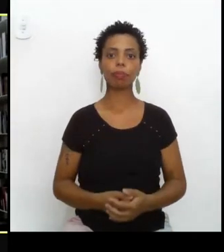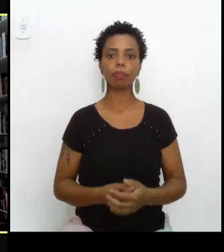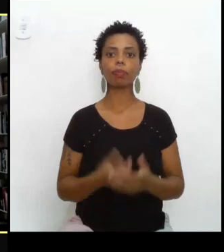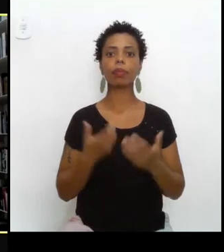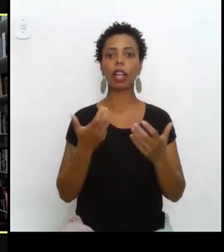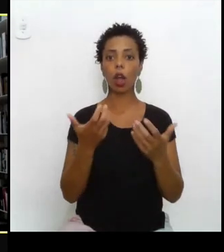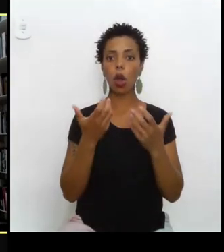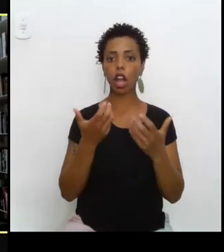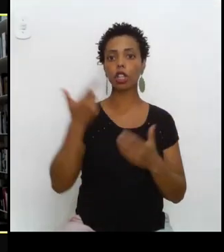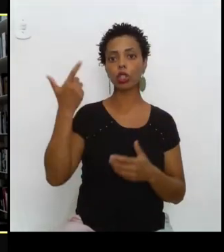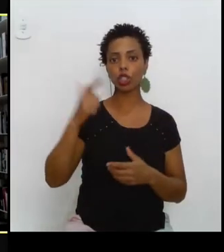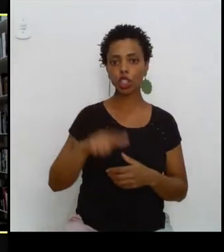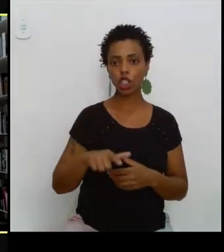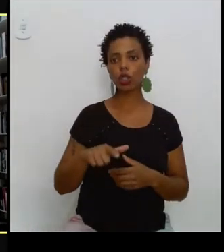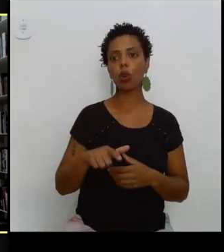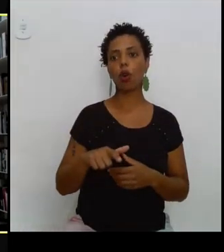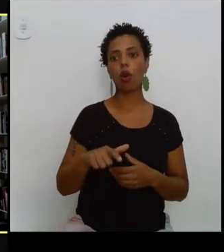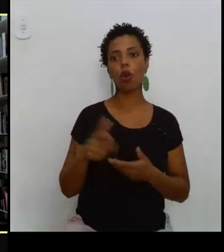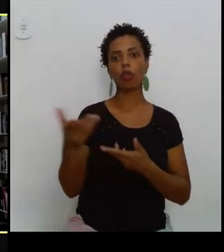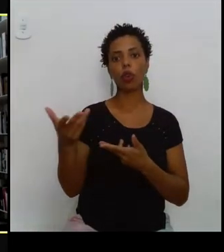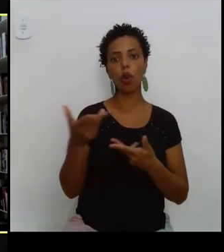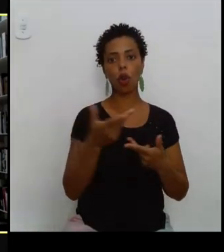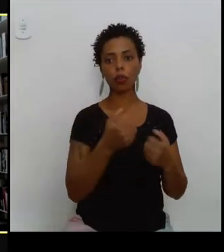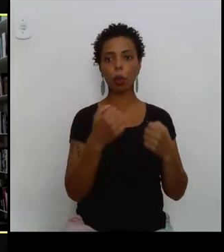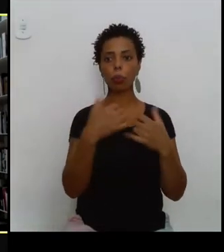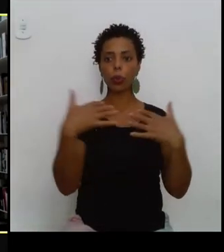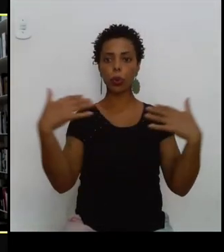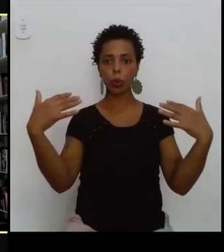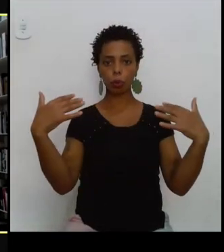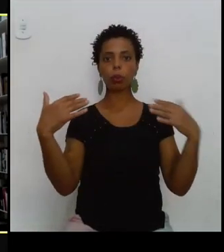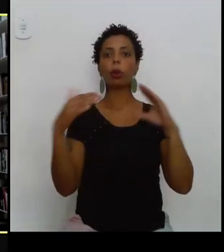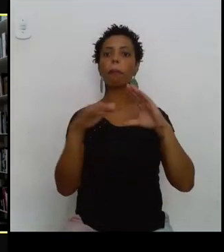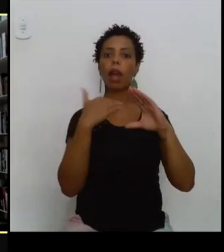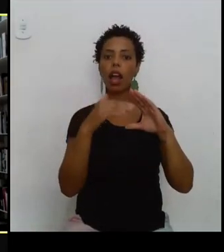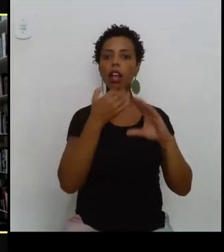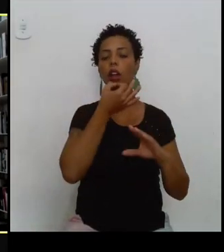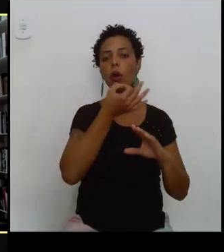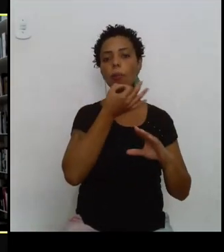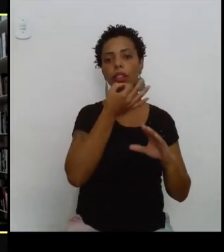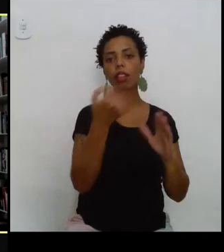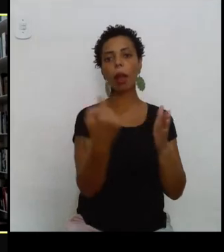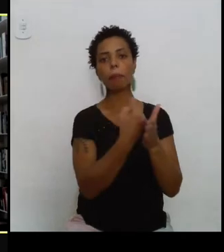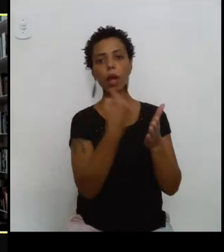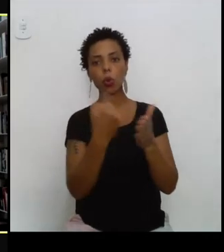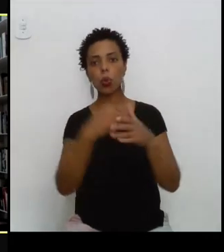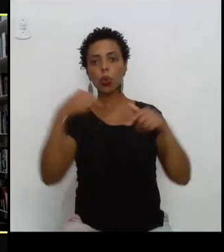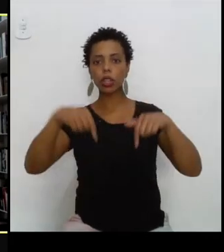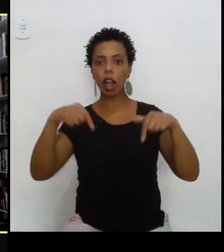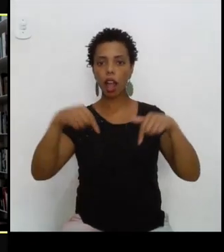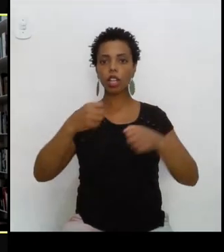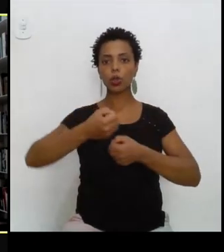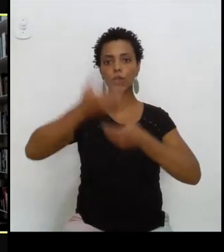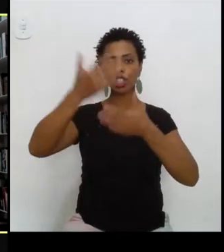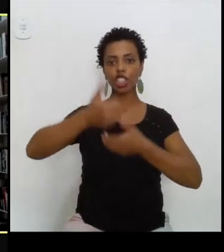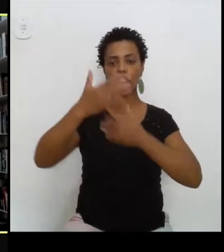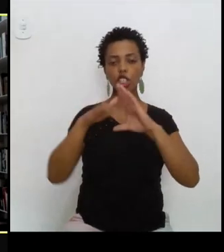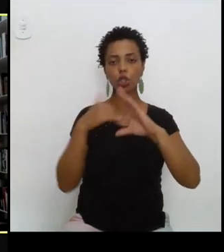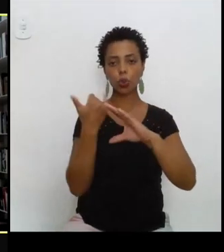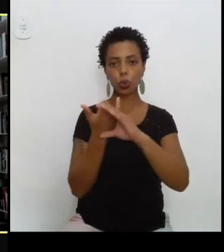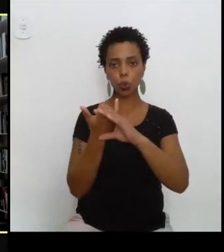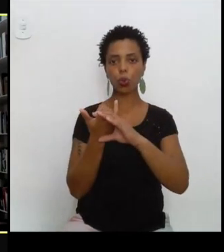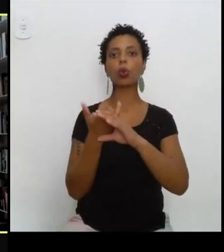novamente convidar o público a enviar comentários questões aqui pelo chat do YouTube que as questões vão ser